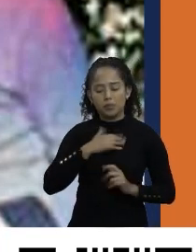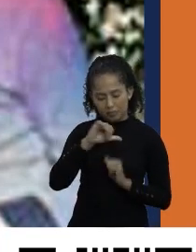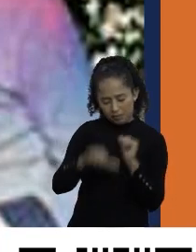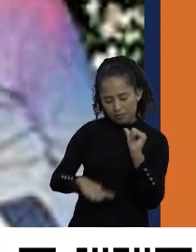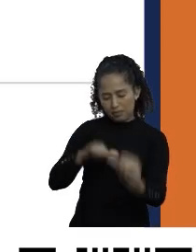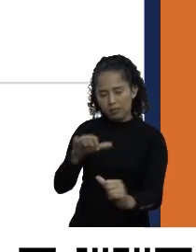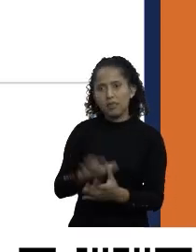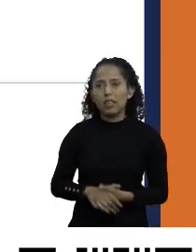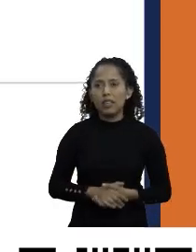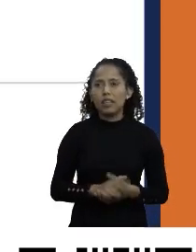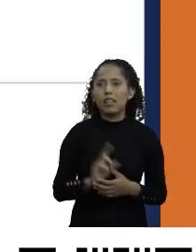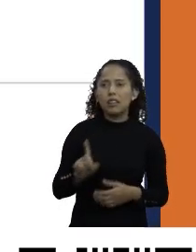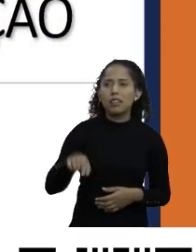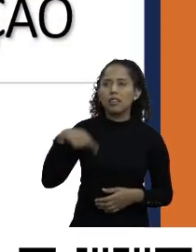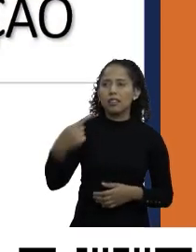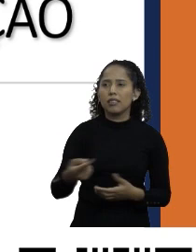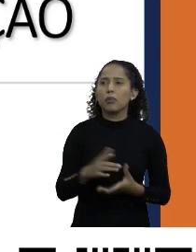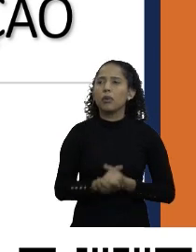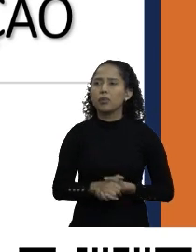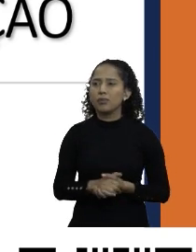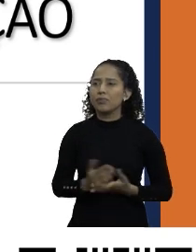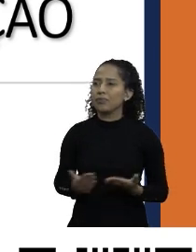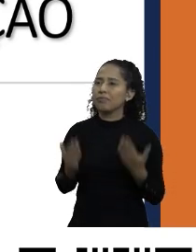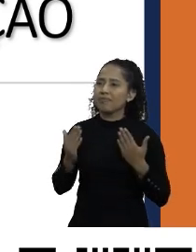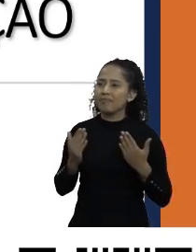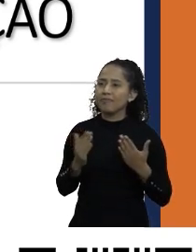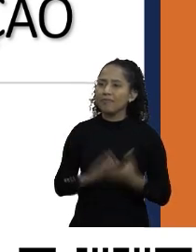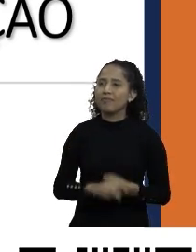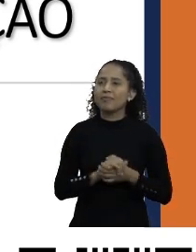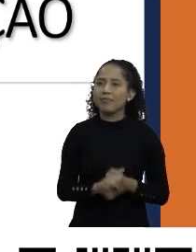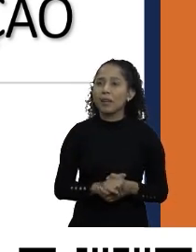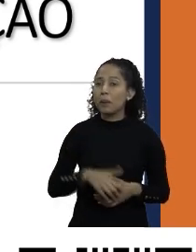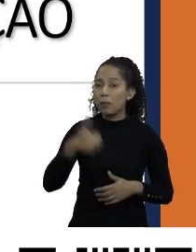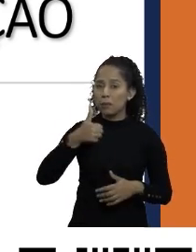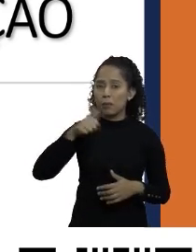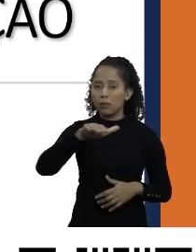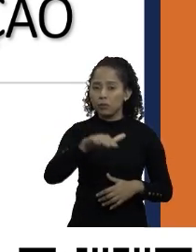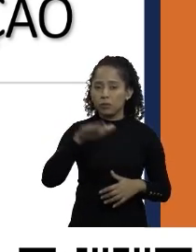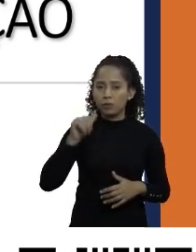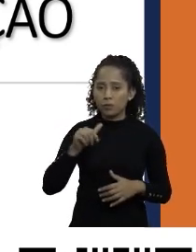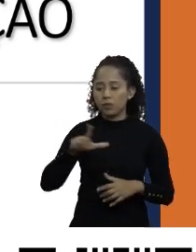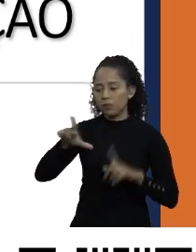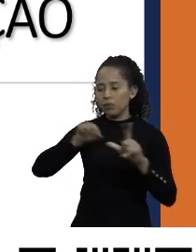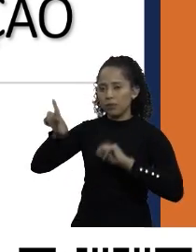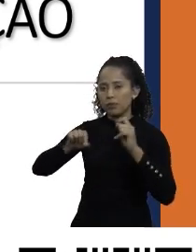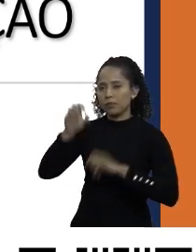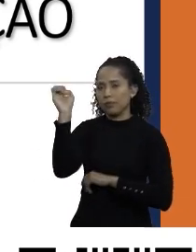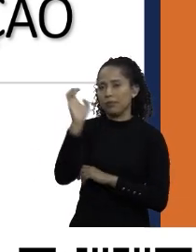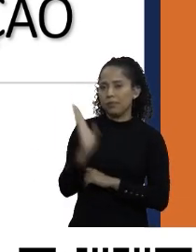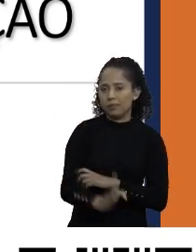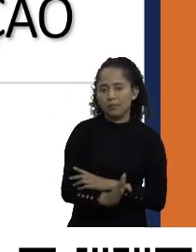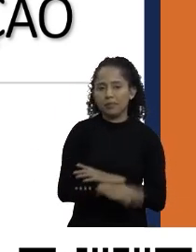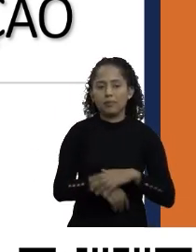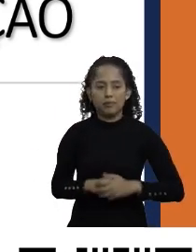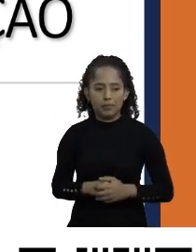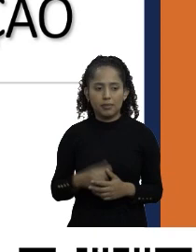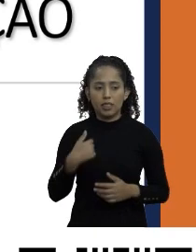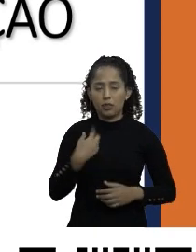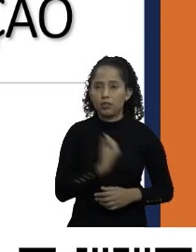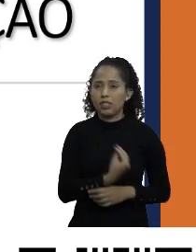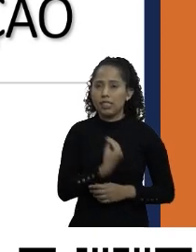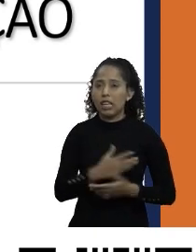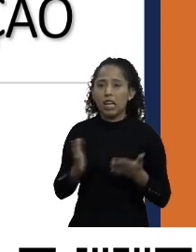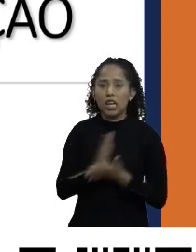transformação. Logo depois, veio a primeira convocação para a seleção brasileira. Eu vivi algumas coisas muito